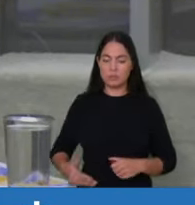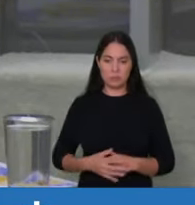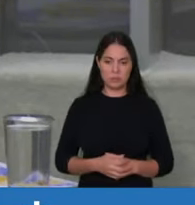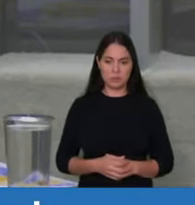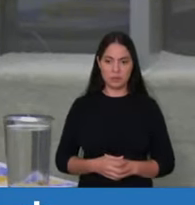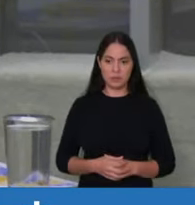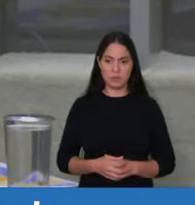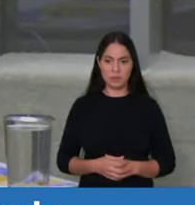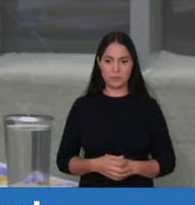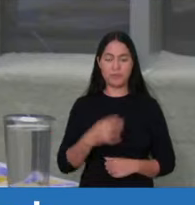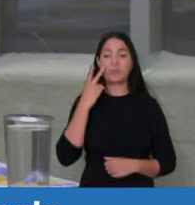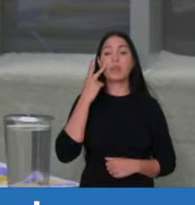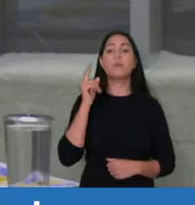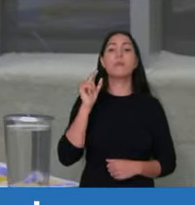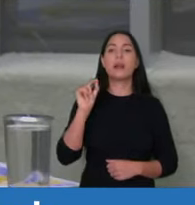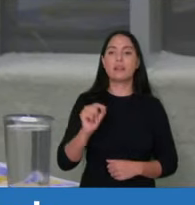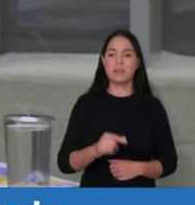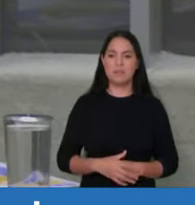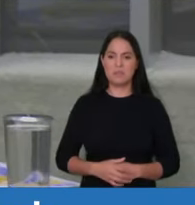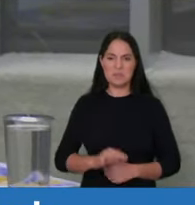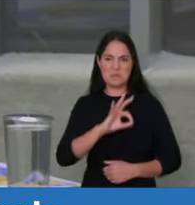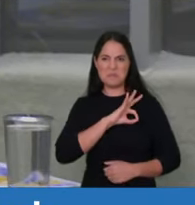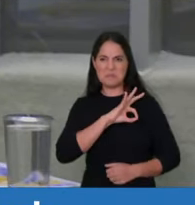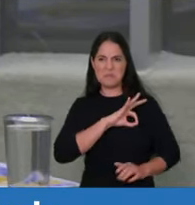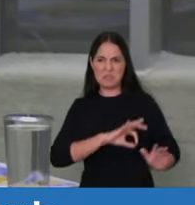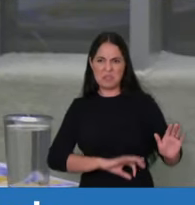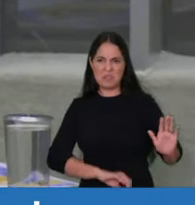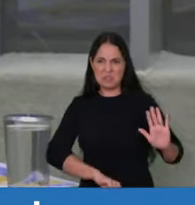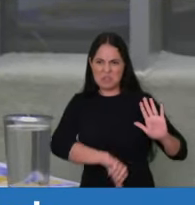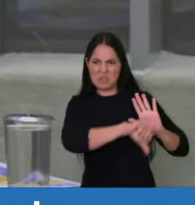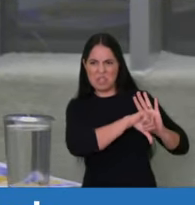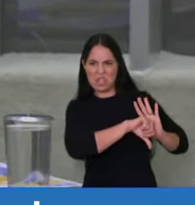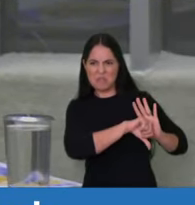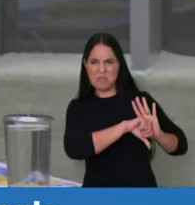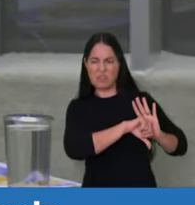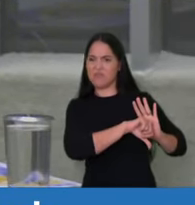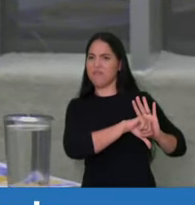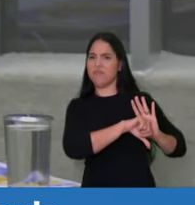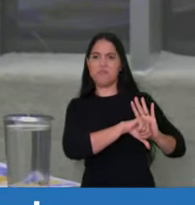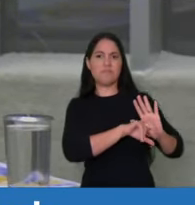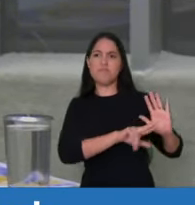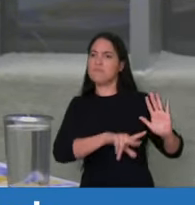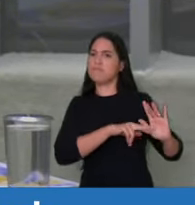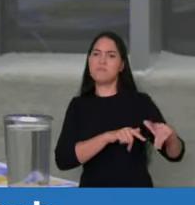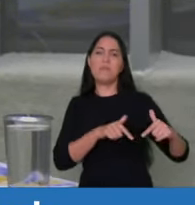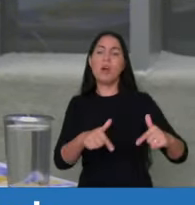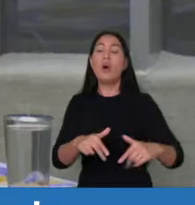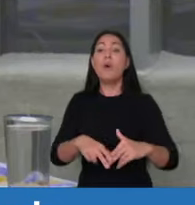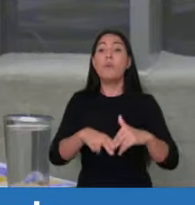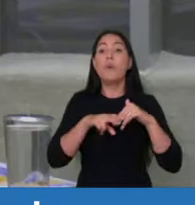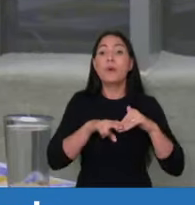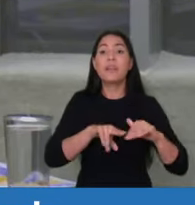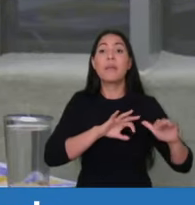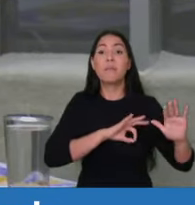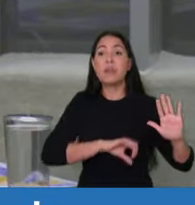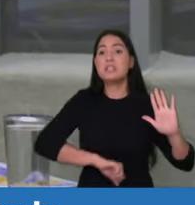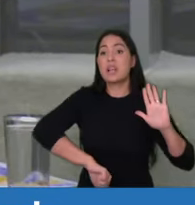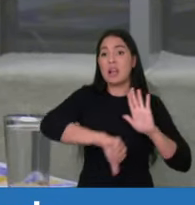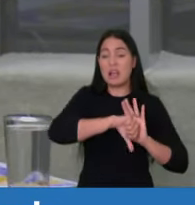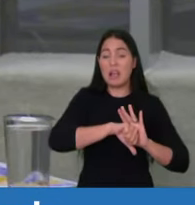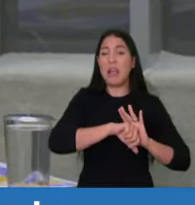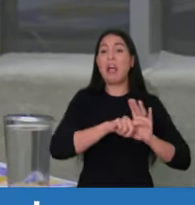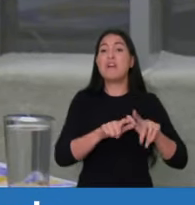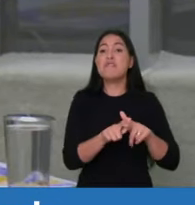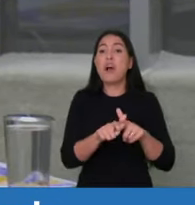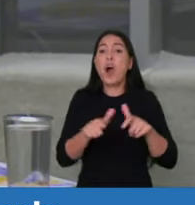exatamente para que as milícias não o façam, porque é nesse vácuo que as milícias entram, é nisso que elas crescem e